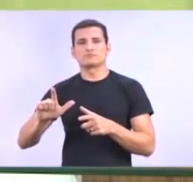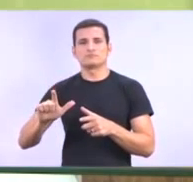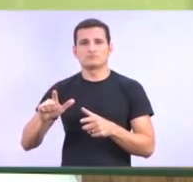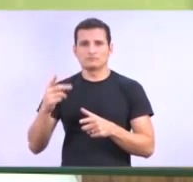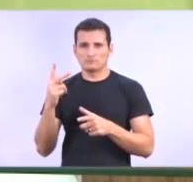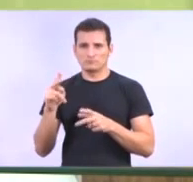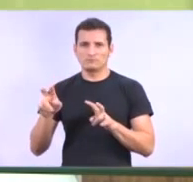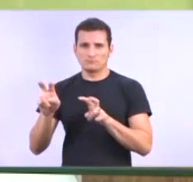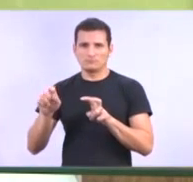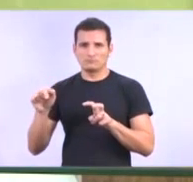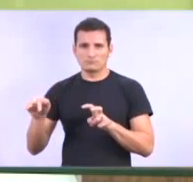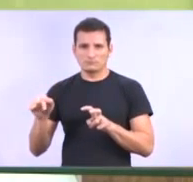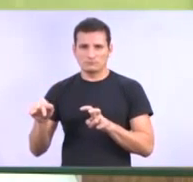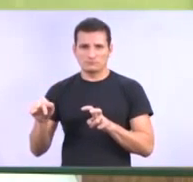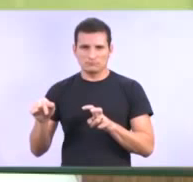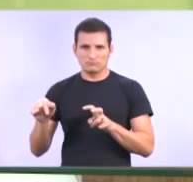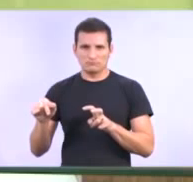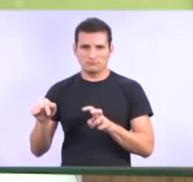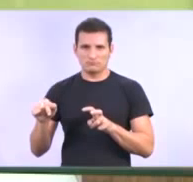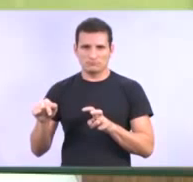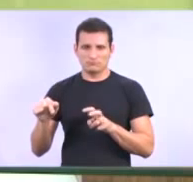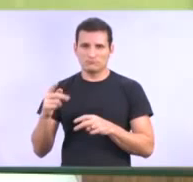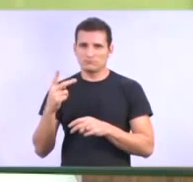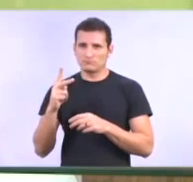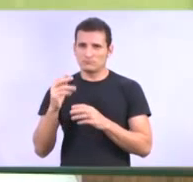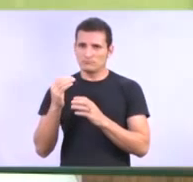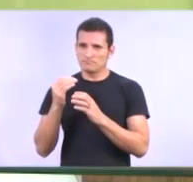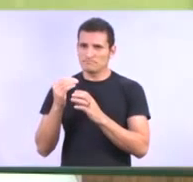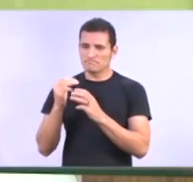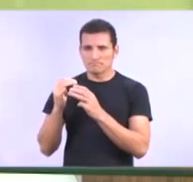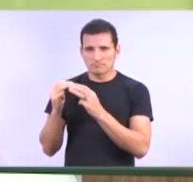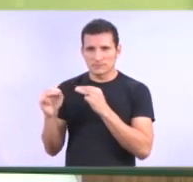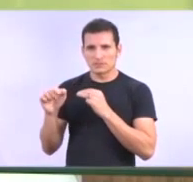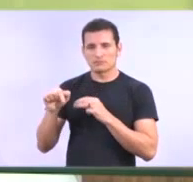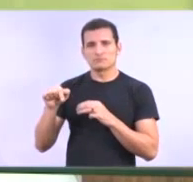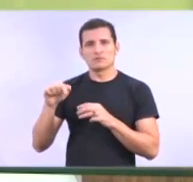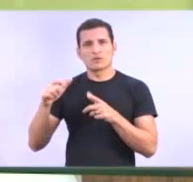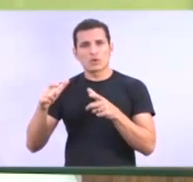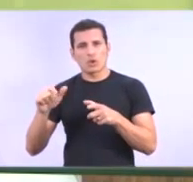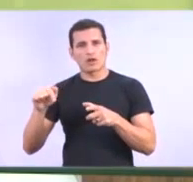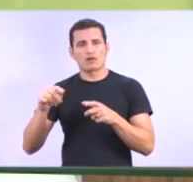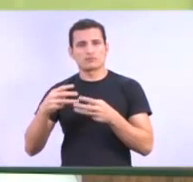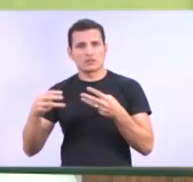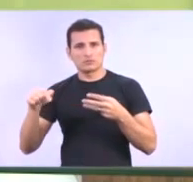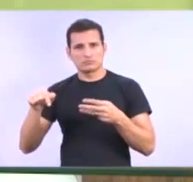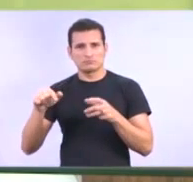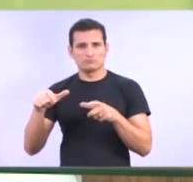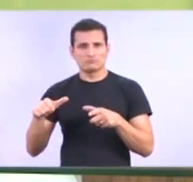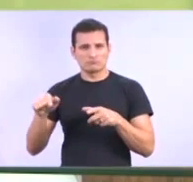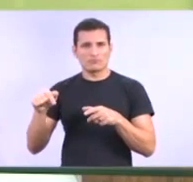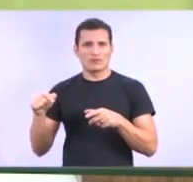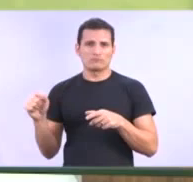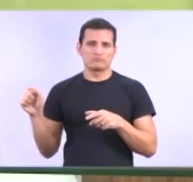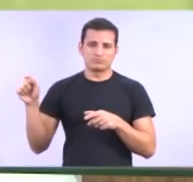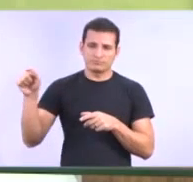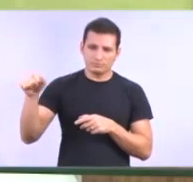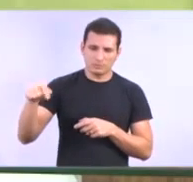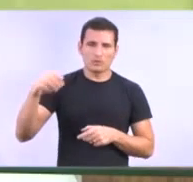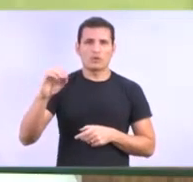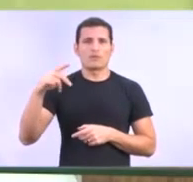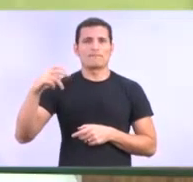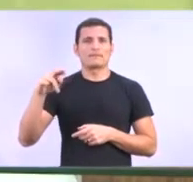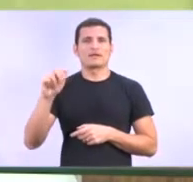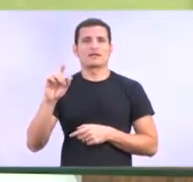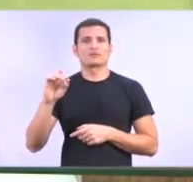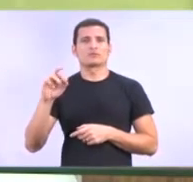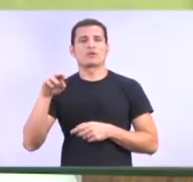computador, a sua mensagem vai trafegar na rede local e vai para a operadora, ok? Vai para a